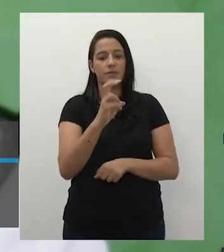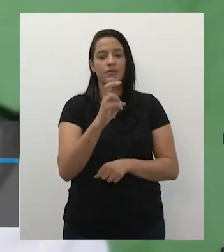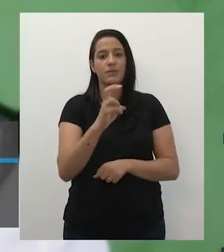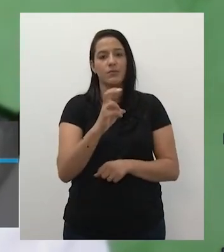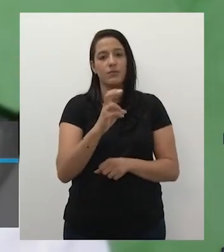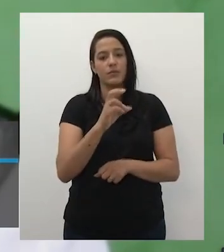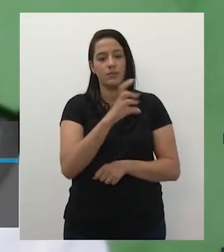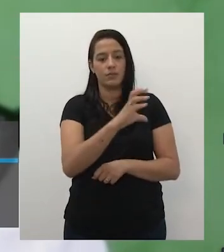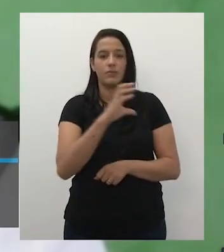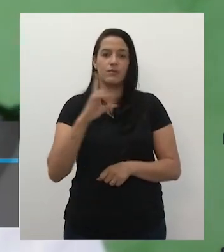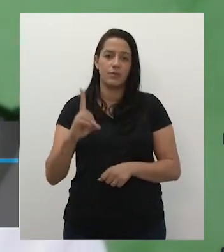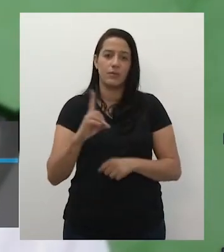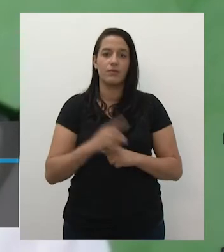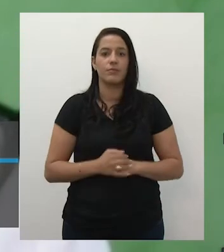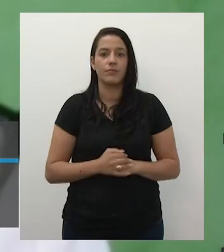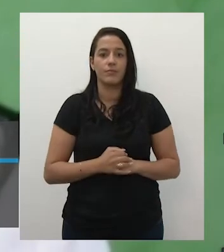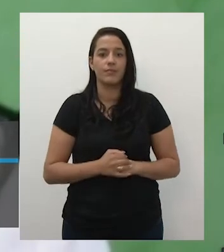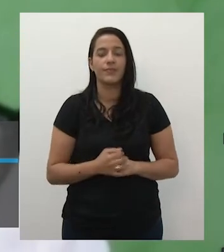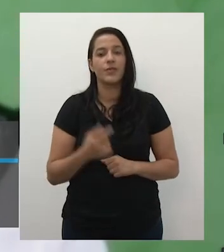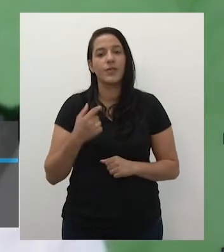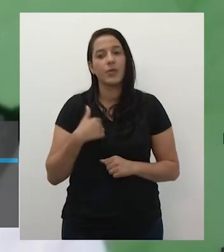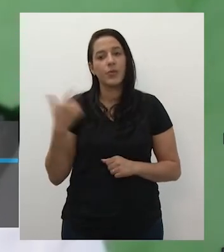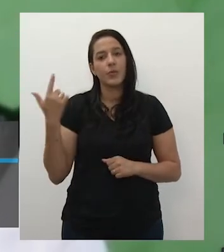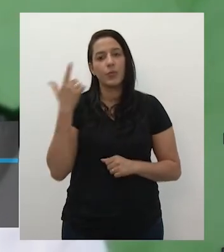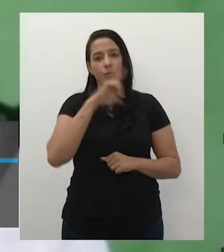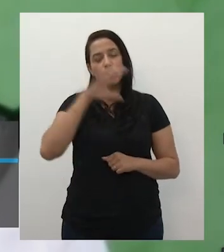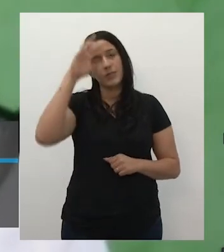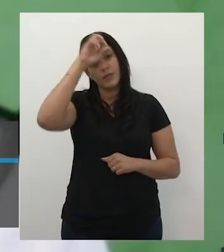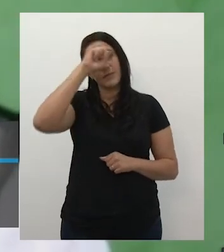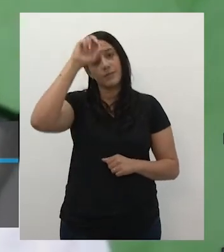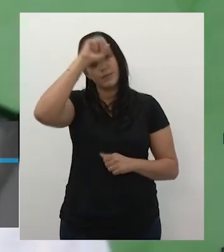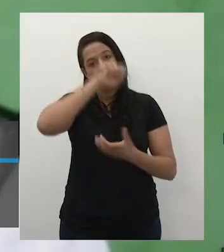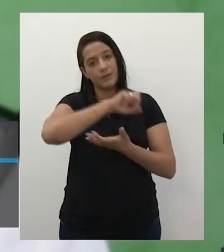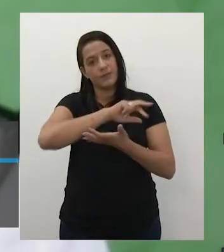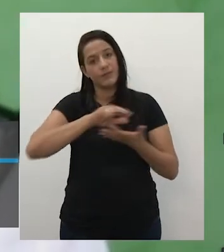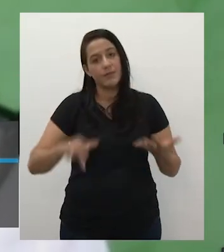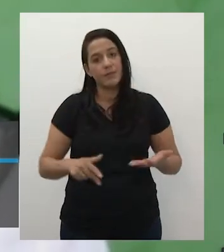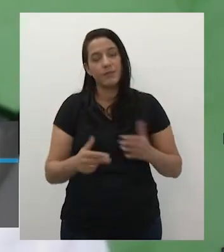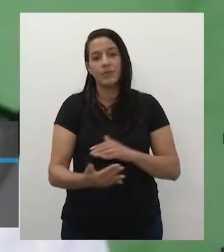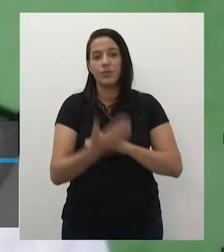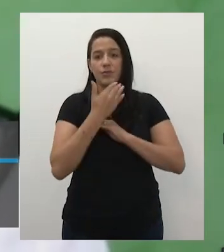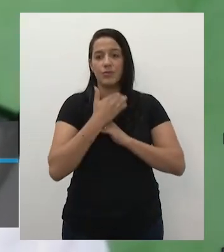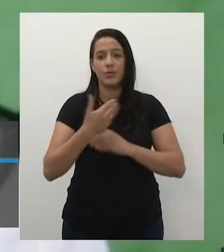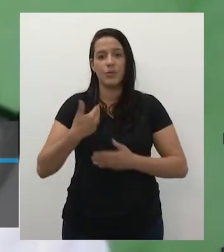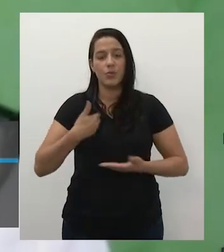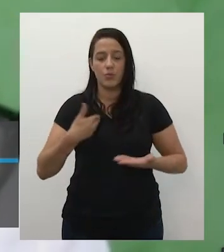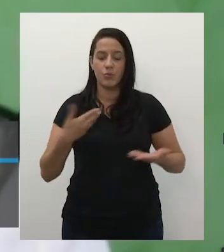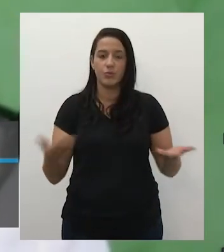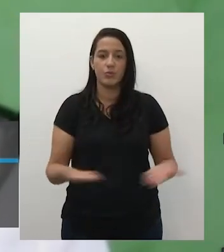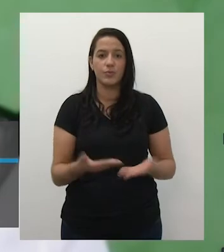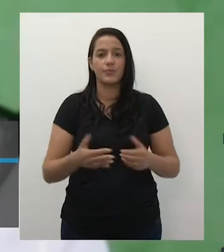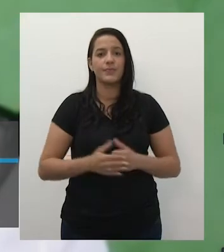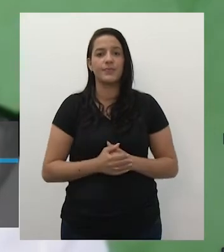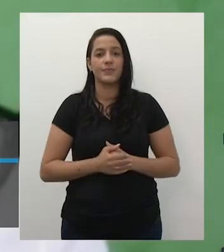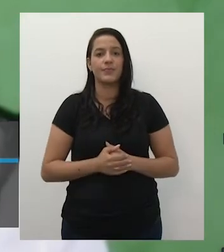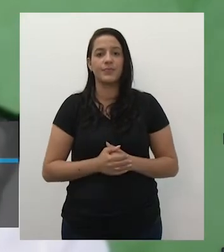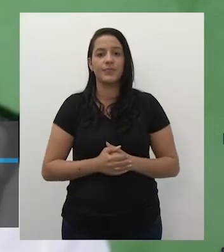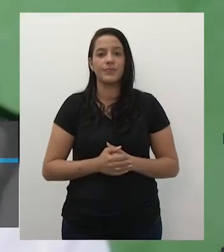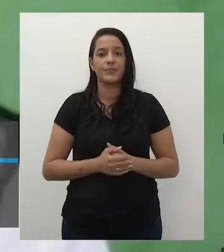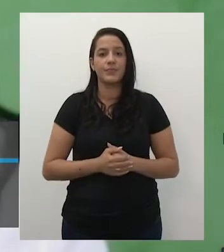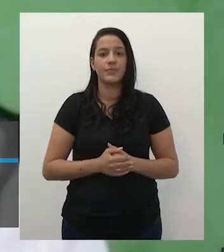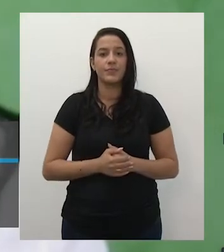foi feito. No começo das reuniões, das HTPCs, eu gaguejava, tremia, mas a equipe gestora